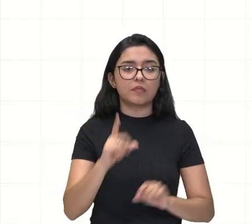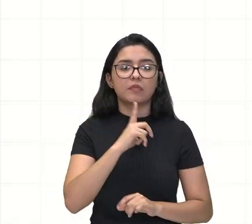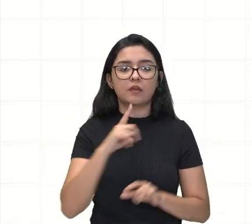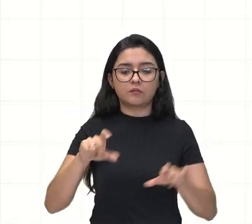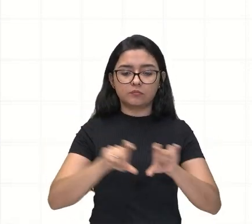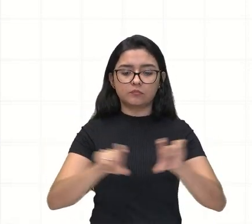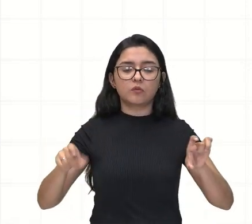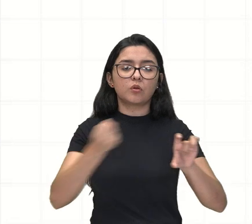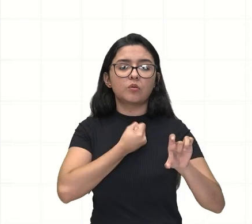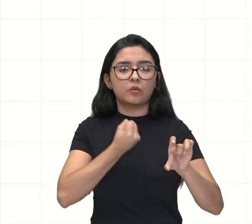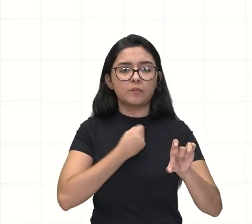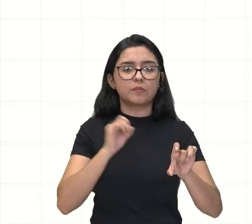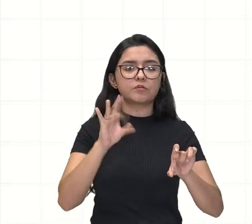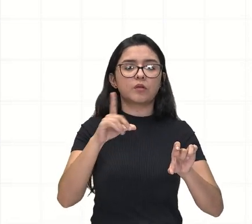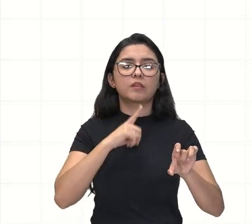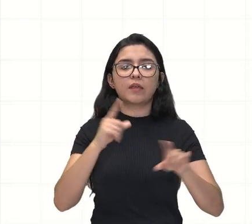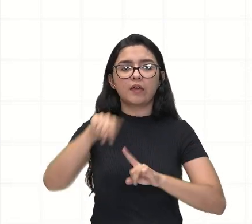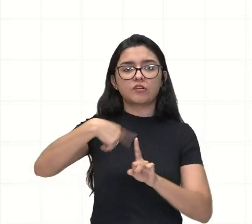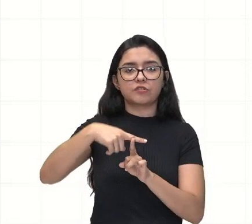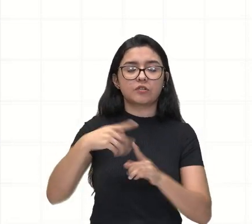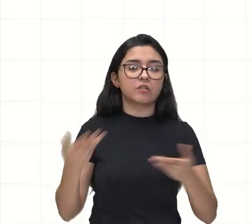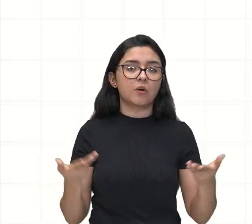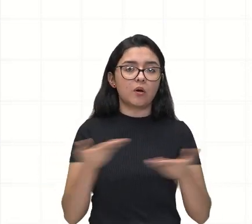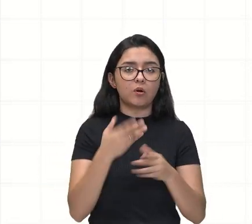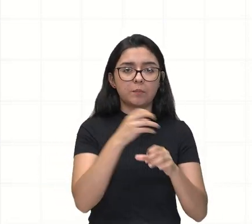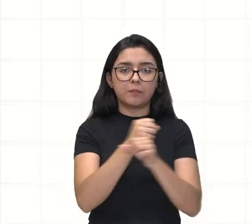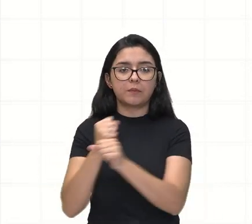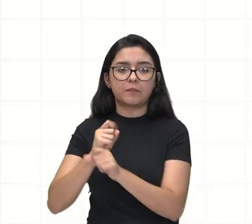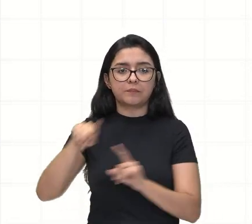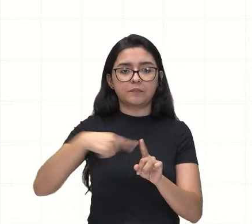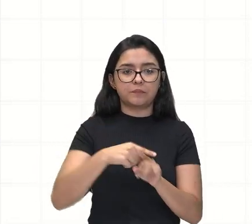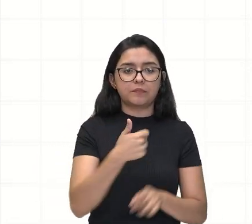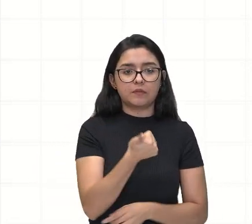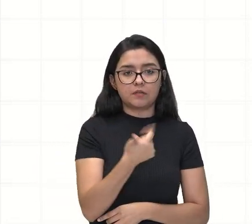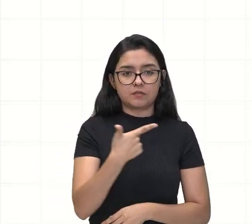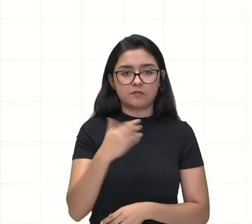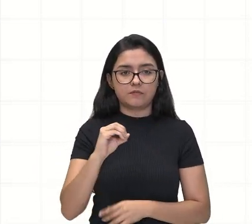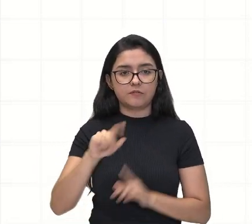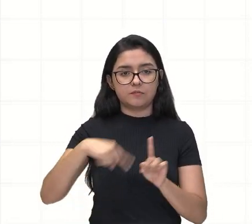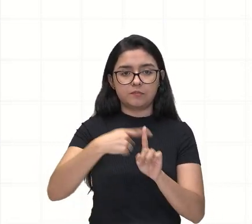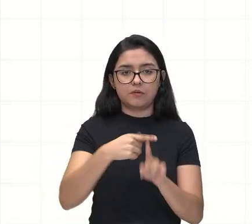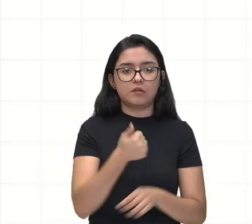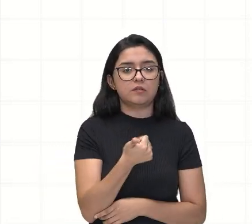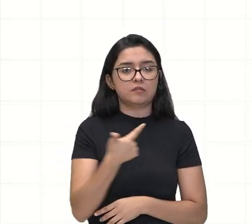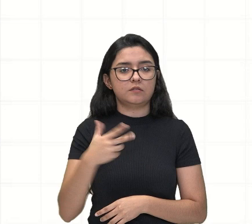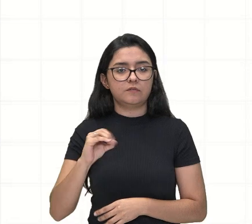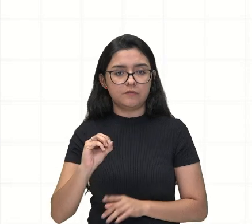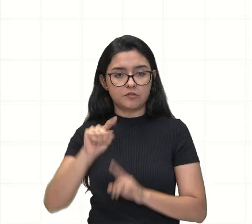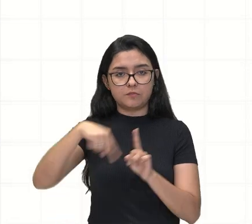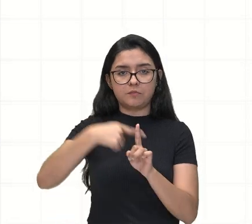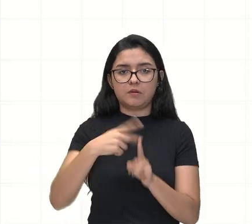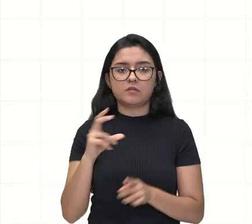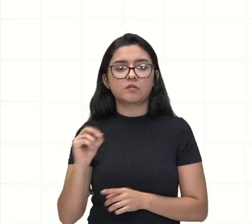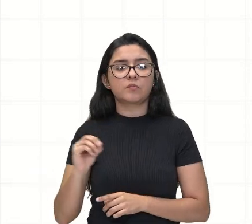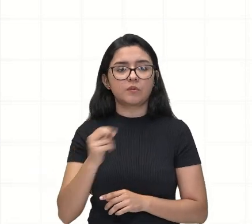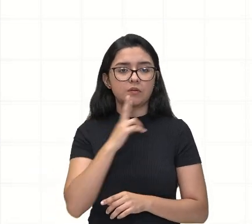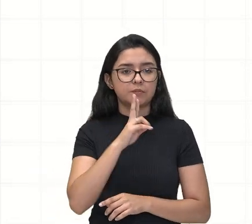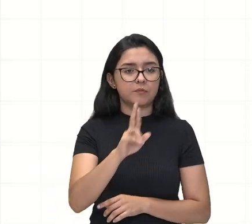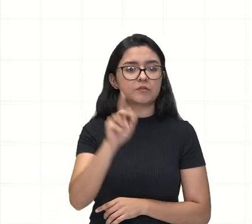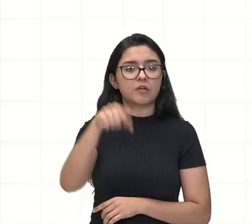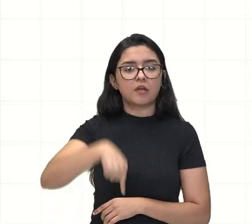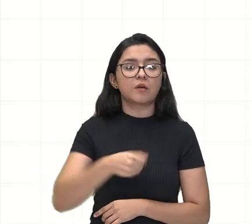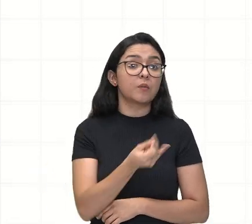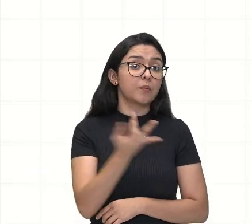onde temos apenas adição. E aí a gente vai somar 120 mais 120 mais 50. 120